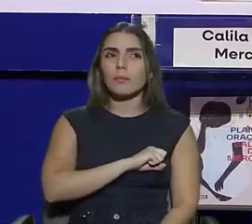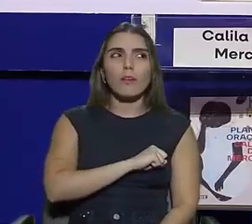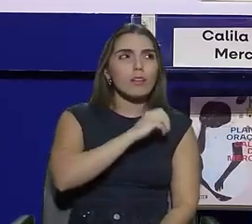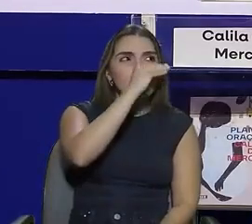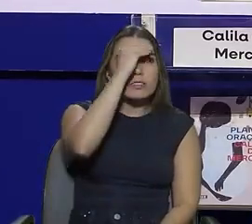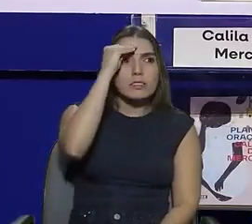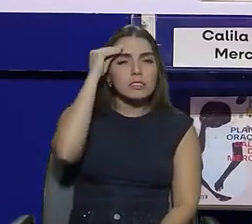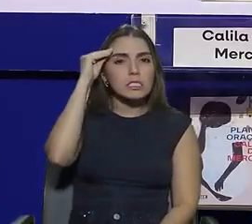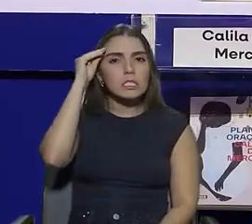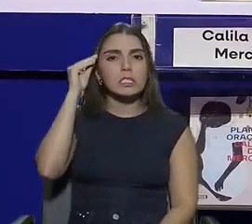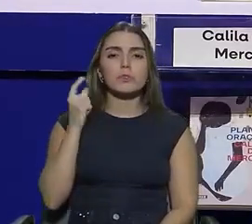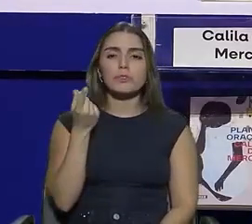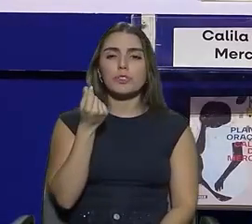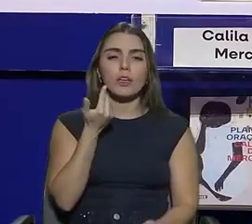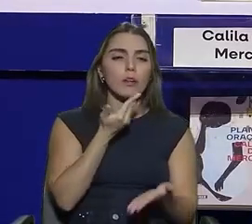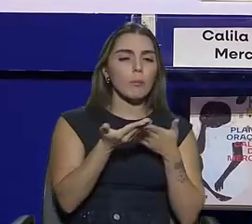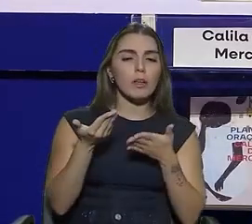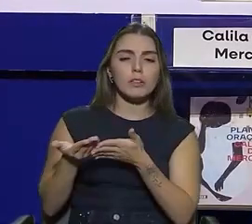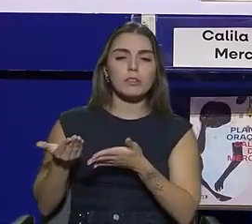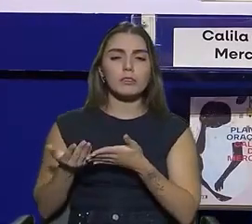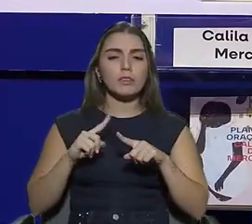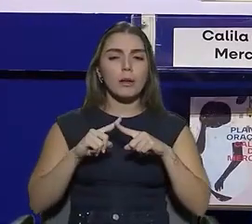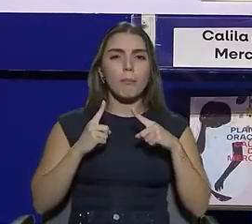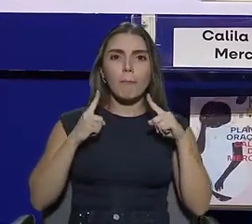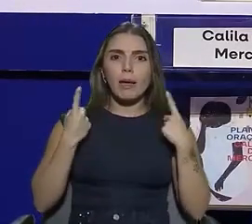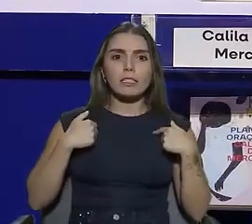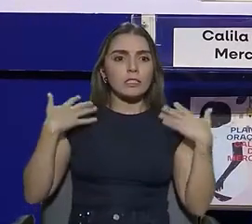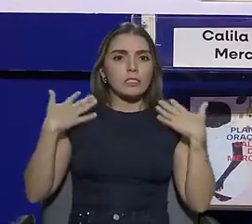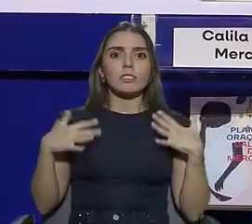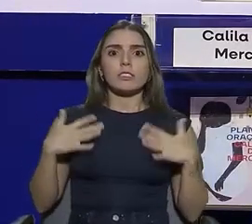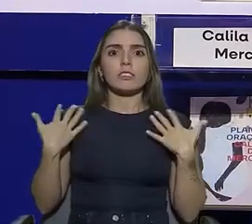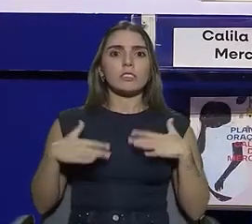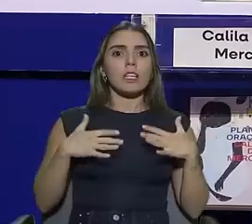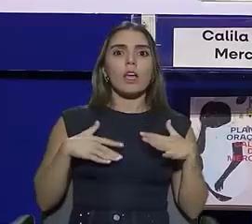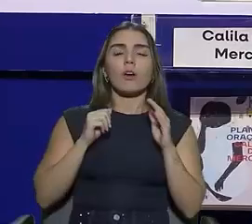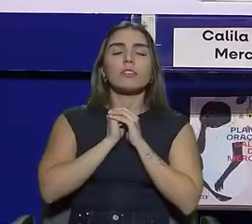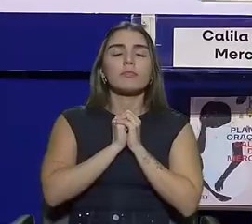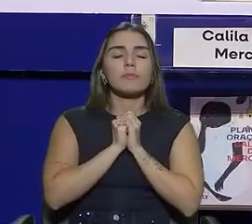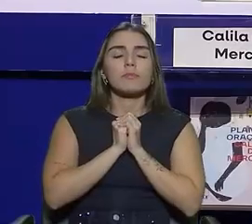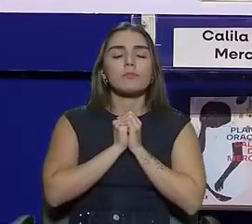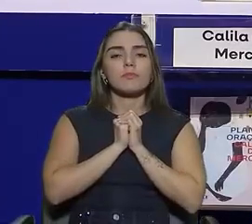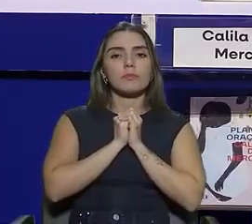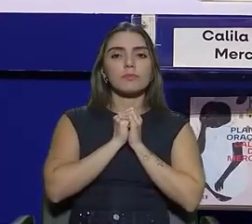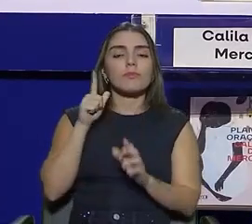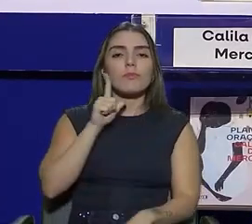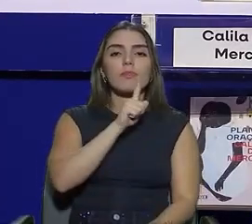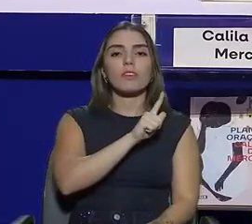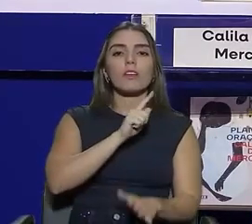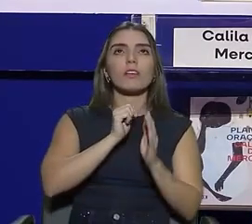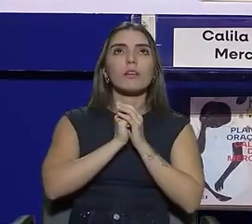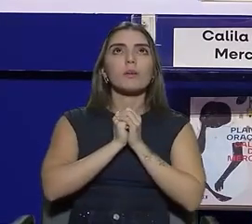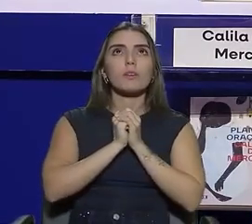esquecidos, mas no maior desespero eu rezei, eu ganhei essa prece. Ganhou uma